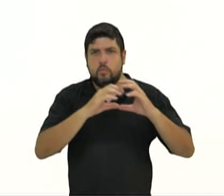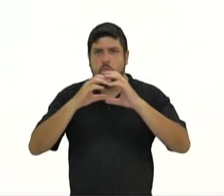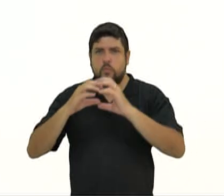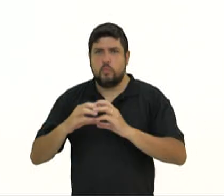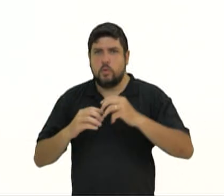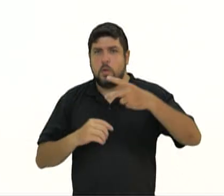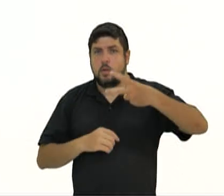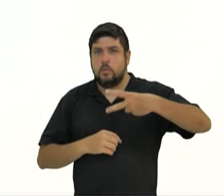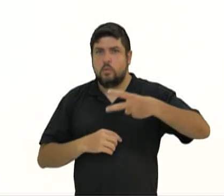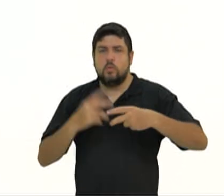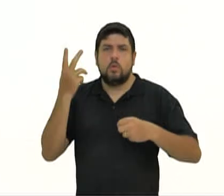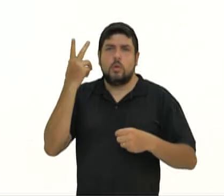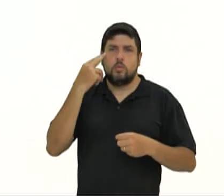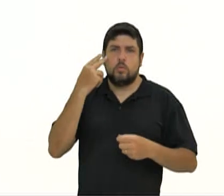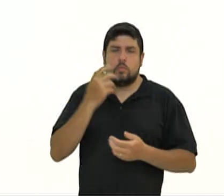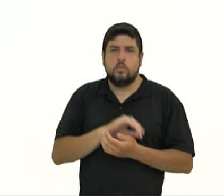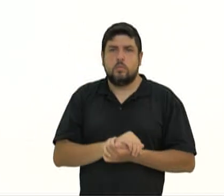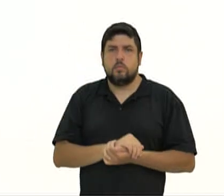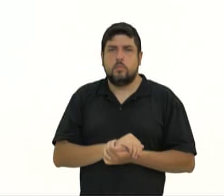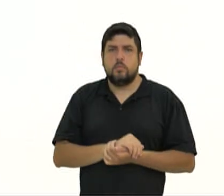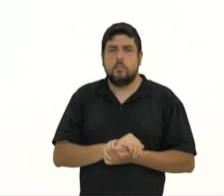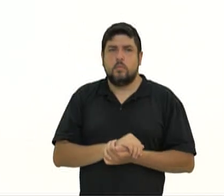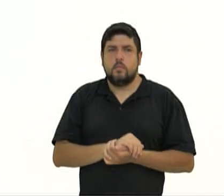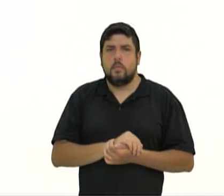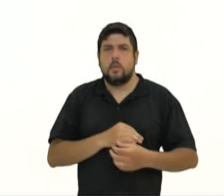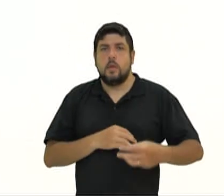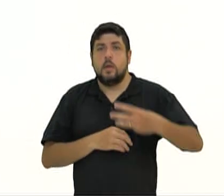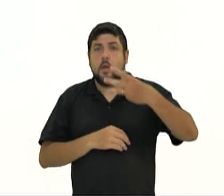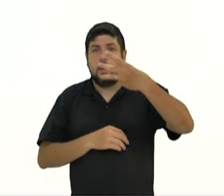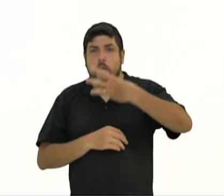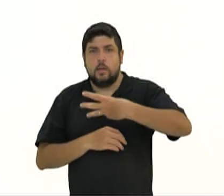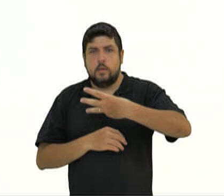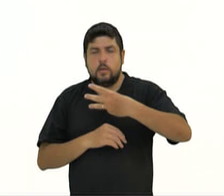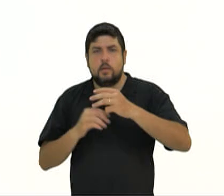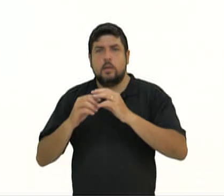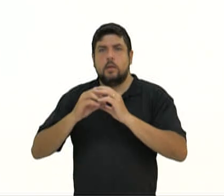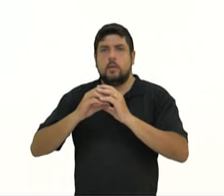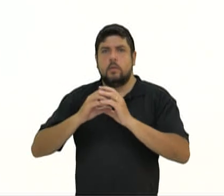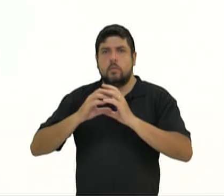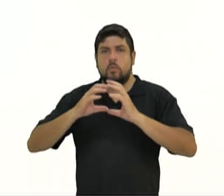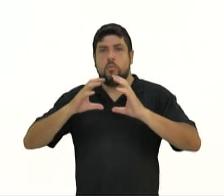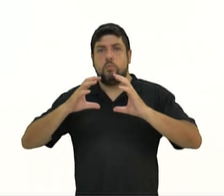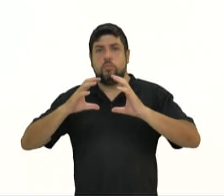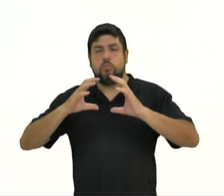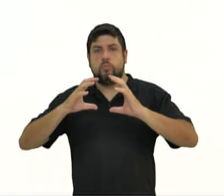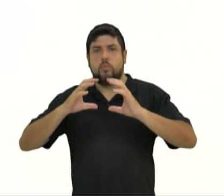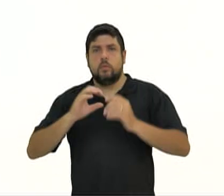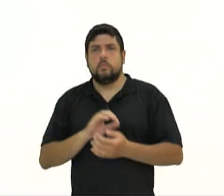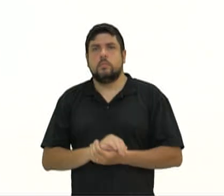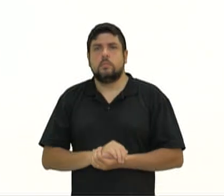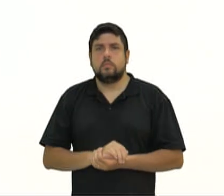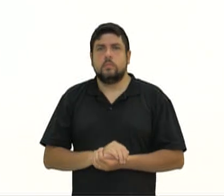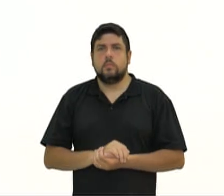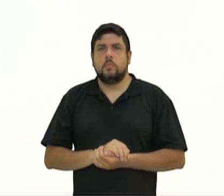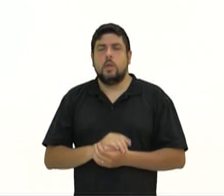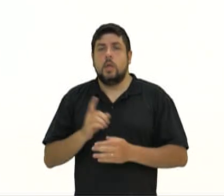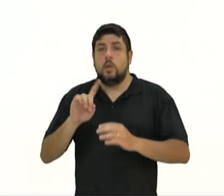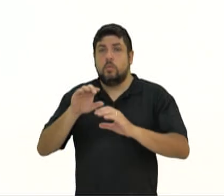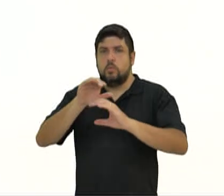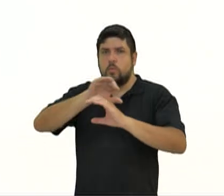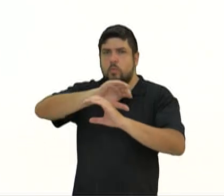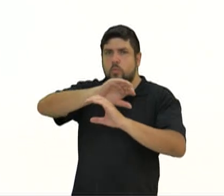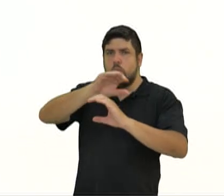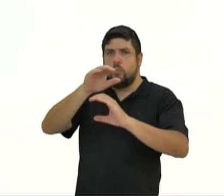E aqui, quando a pupila está o quê? Dilatada. Então, não é o músculo circular ou